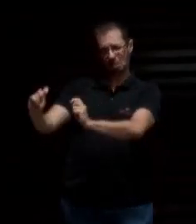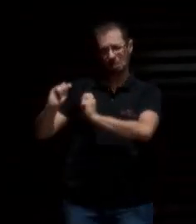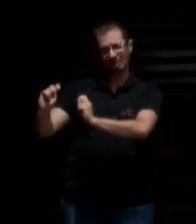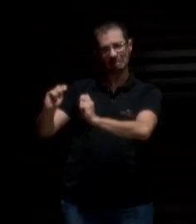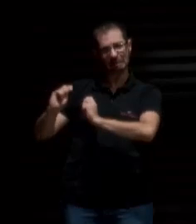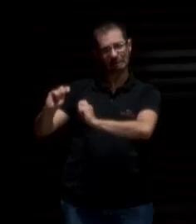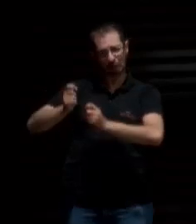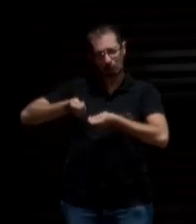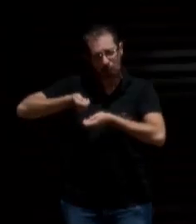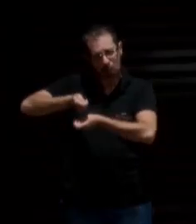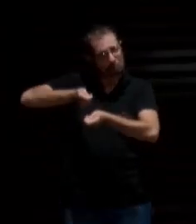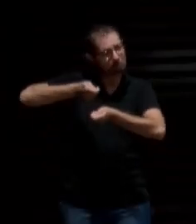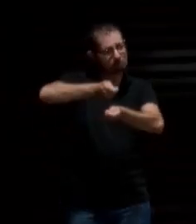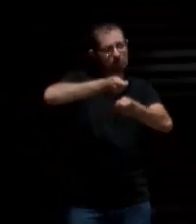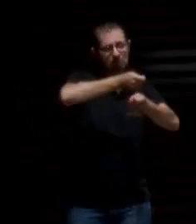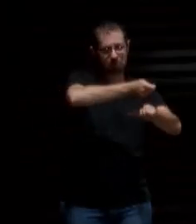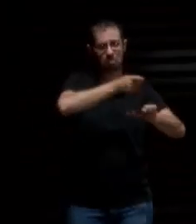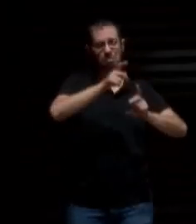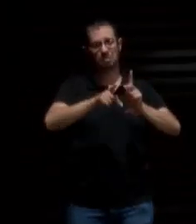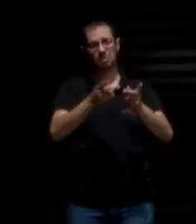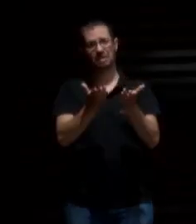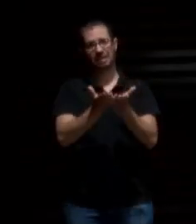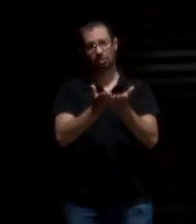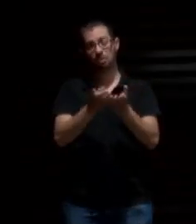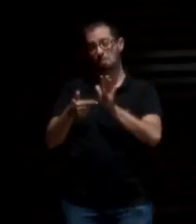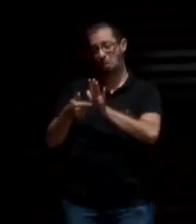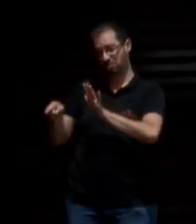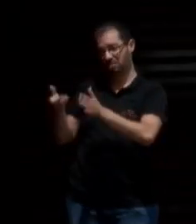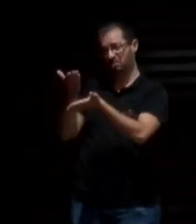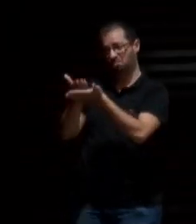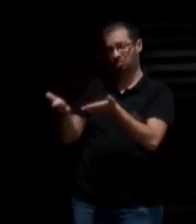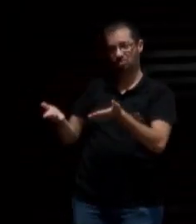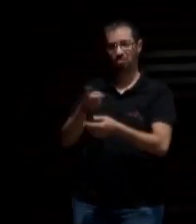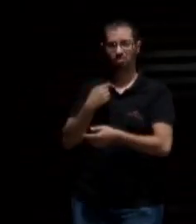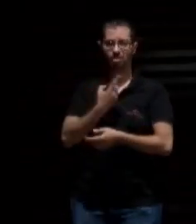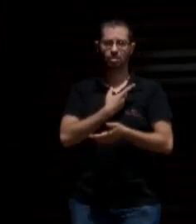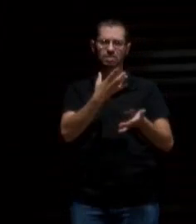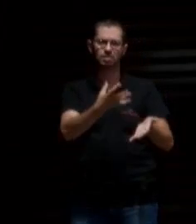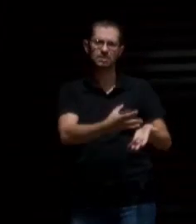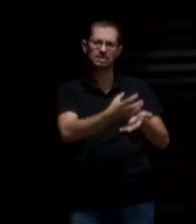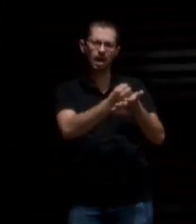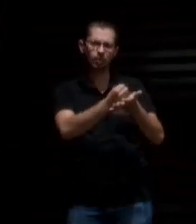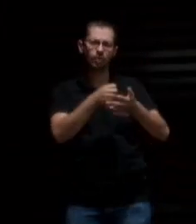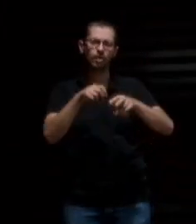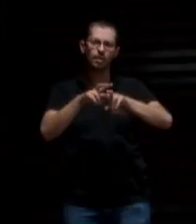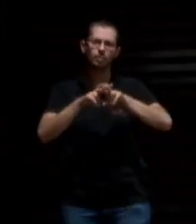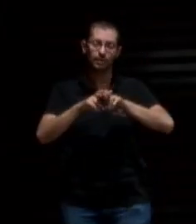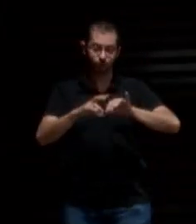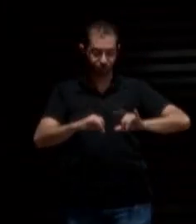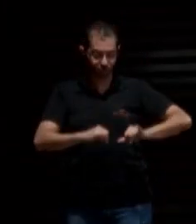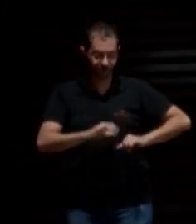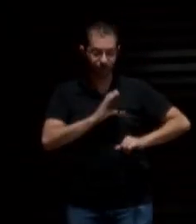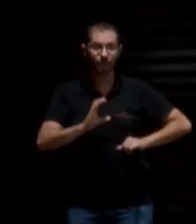sobre a igreja evidencia que eles estão perdidos e nós estamos salvos. Por isso, sofrer por Cristo